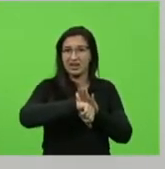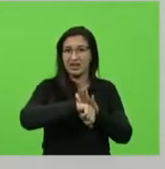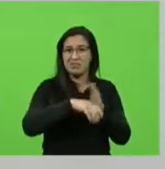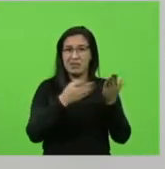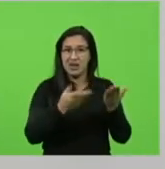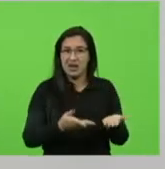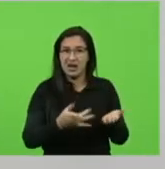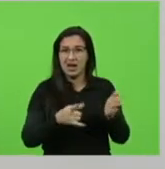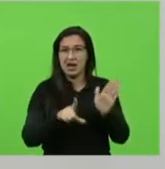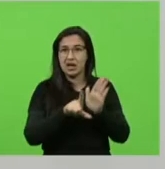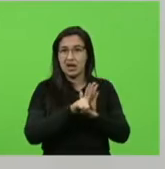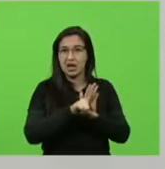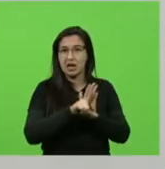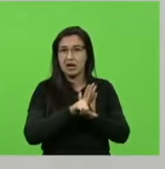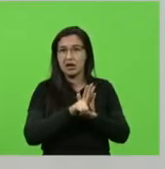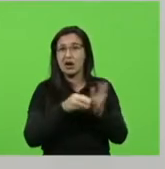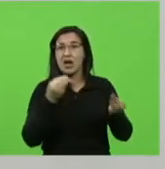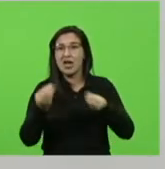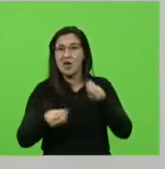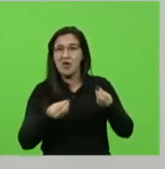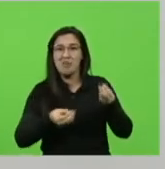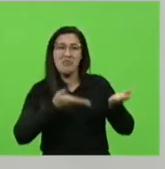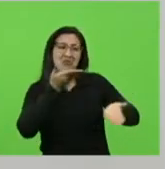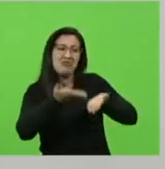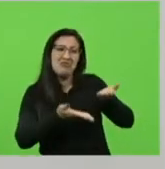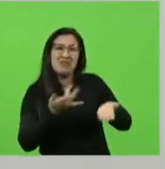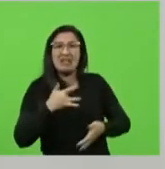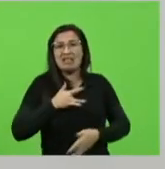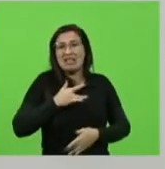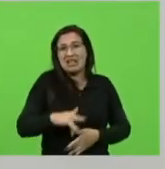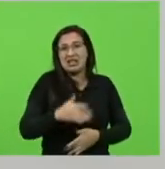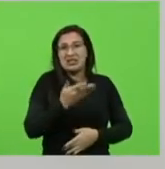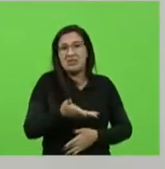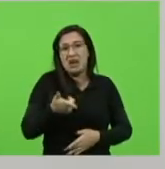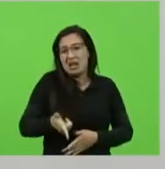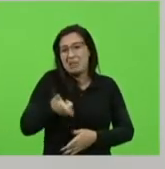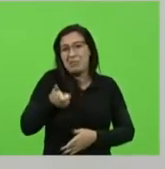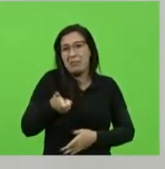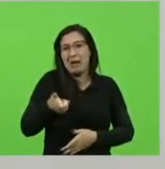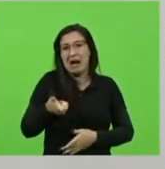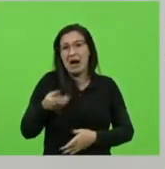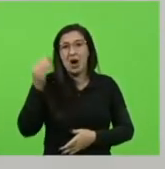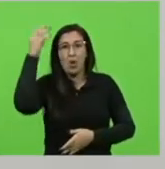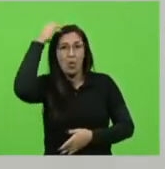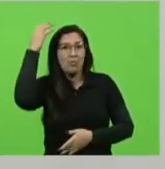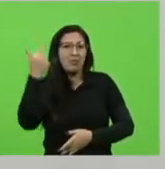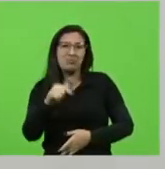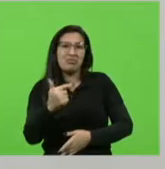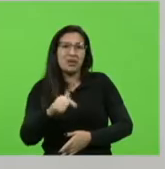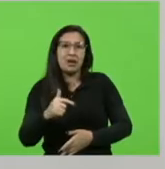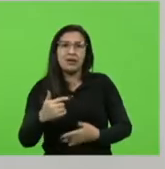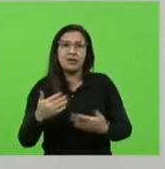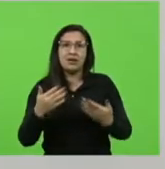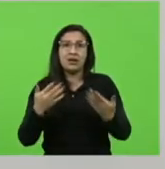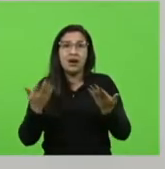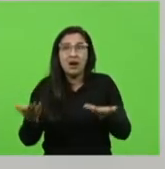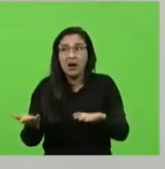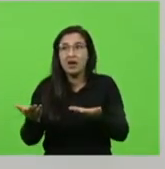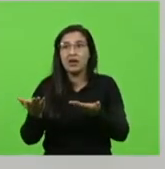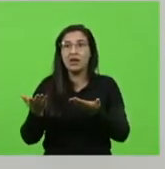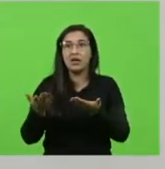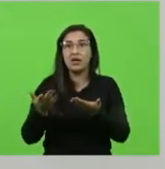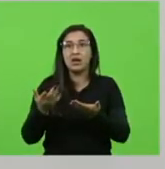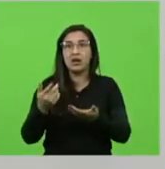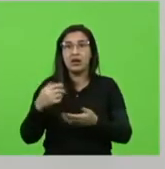como vítima da sociedade, como o rapaz que disparou a arma sem querer. Pelo amor de Deus, a vítima ali que tomou um tiro na cabeça,